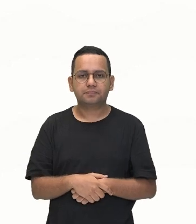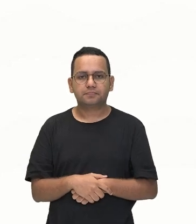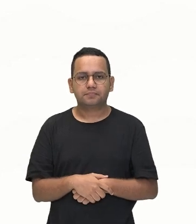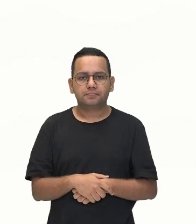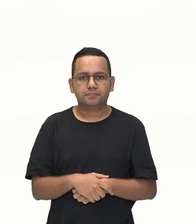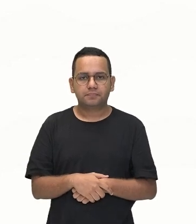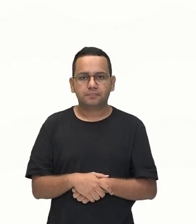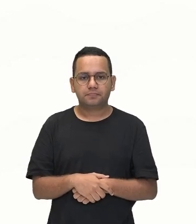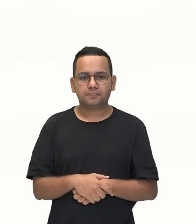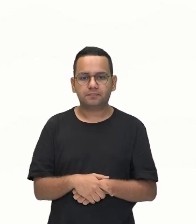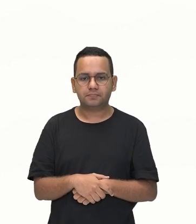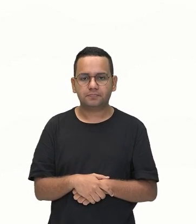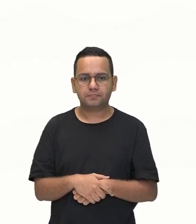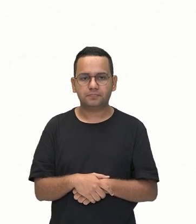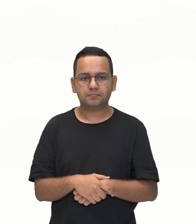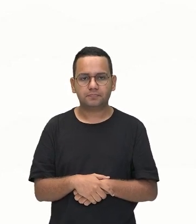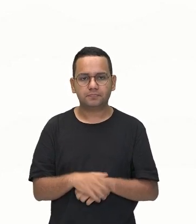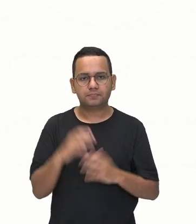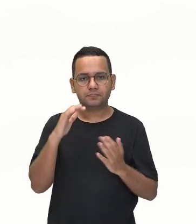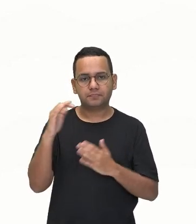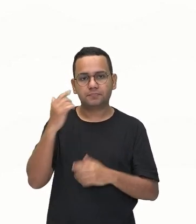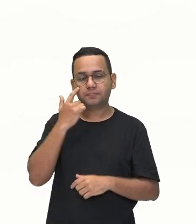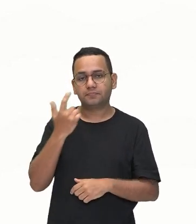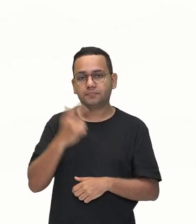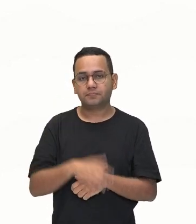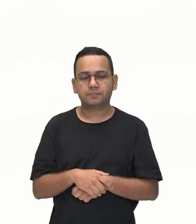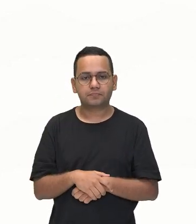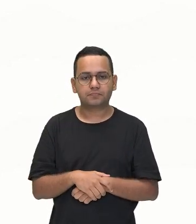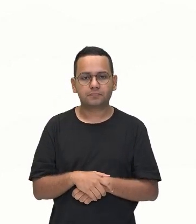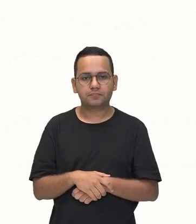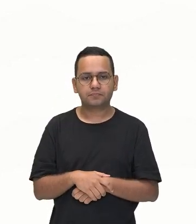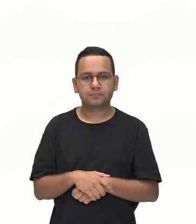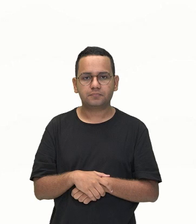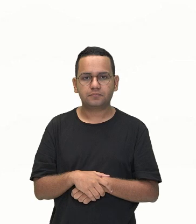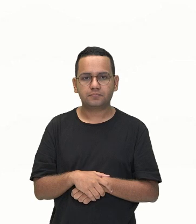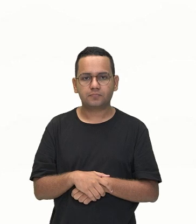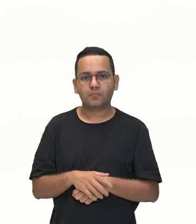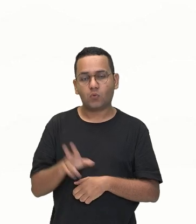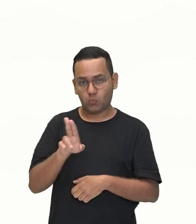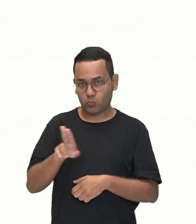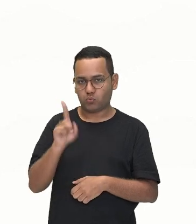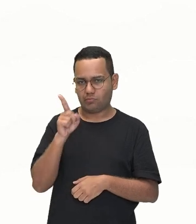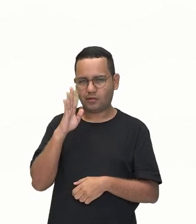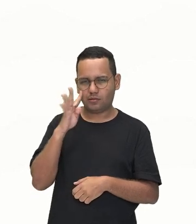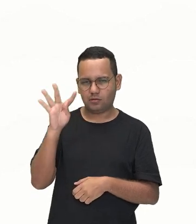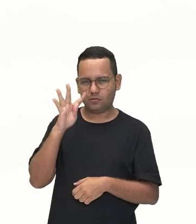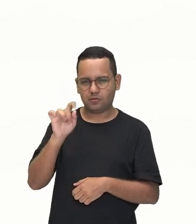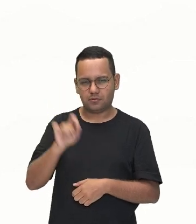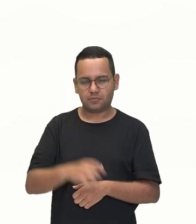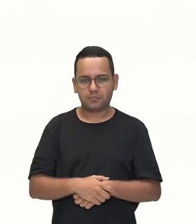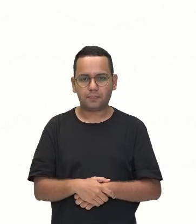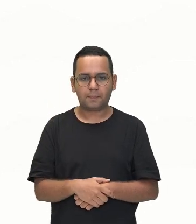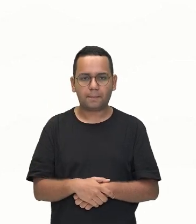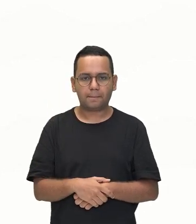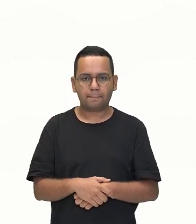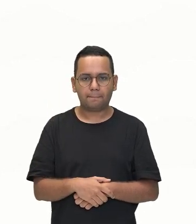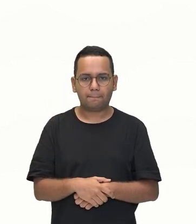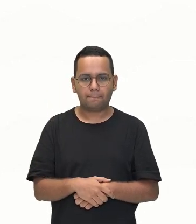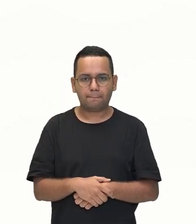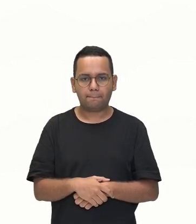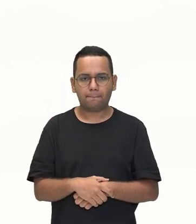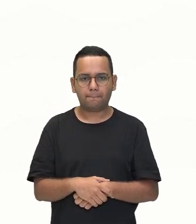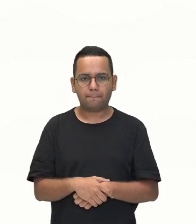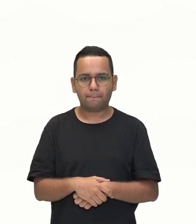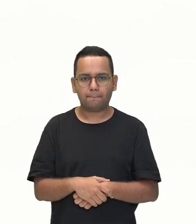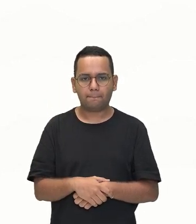descendentes. Nas aplicações do neodarwinismo, nós temos a exploração dessas